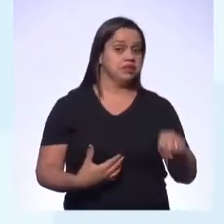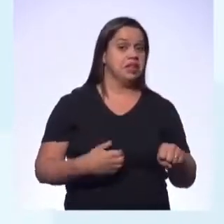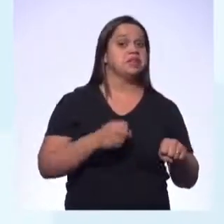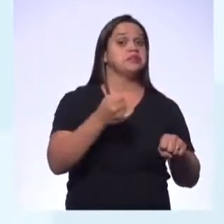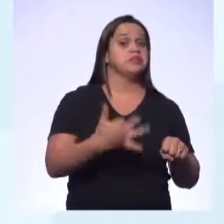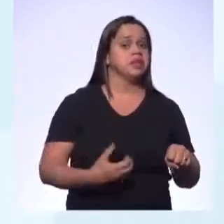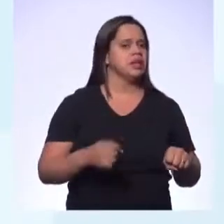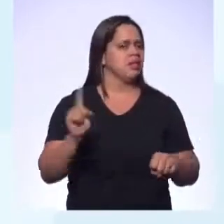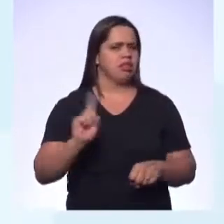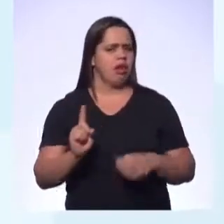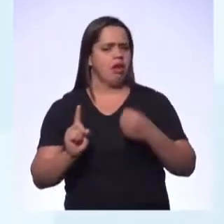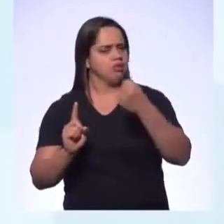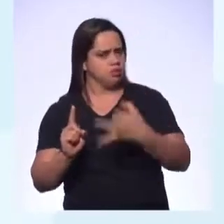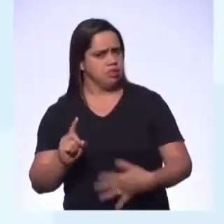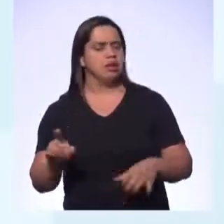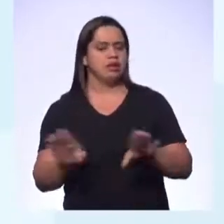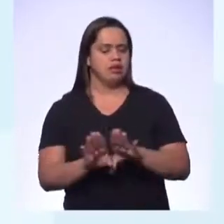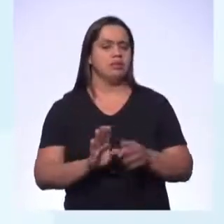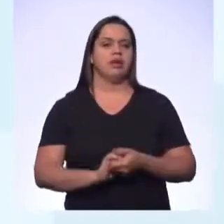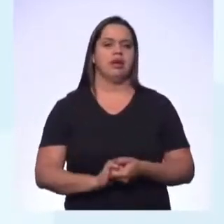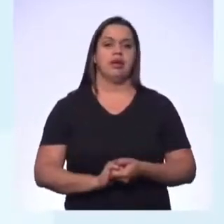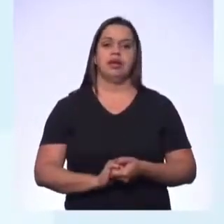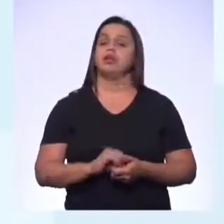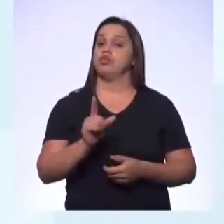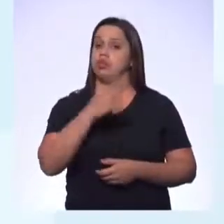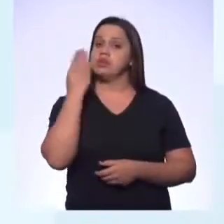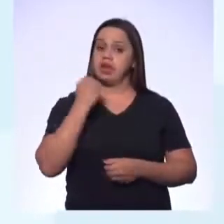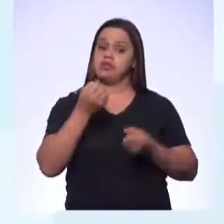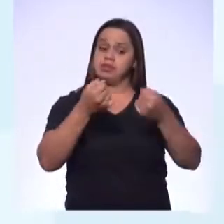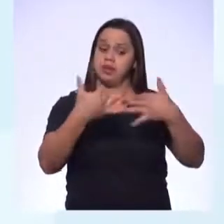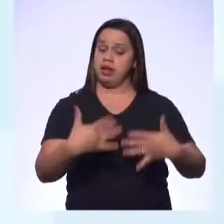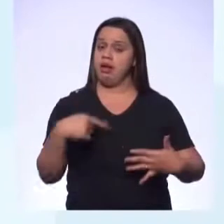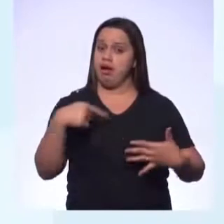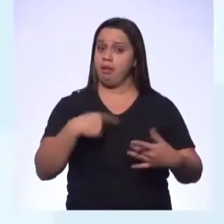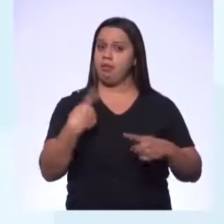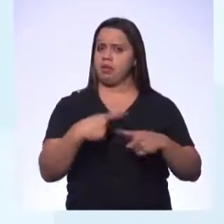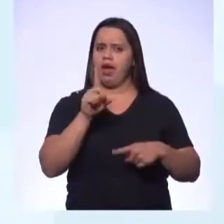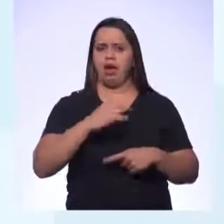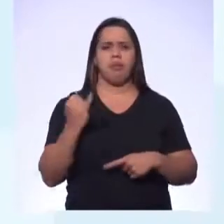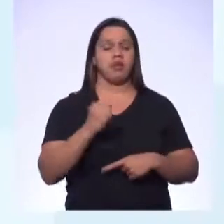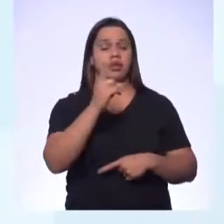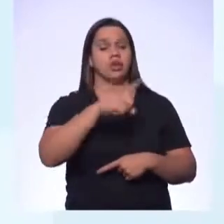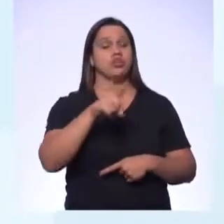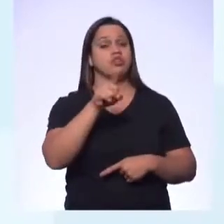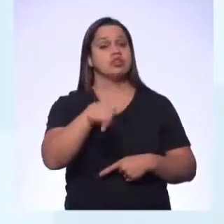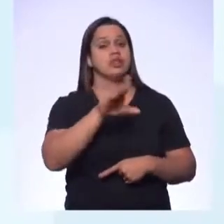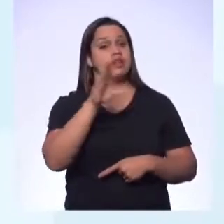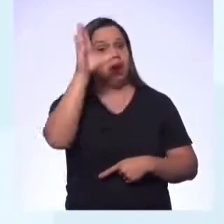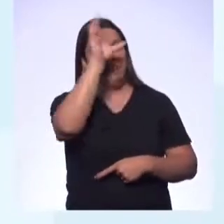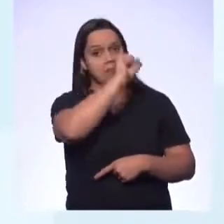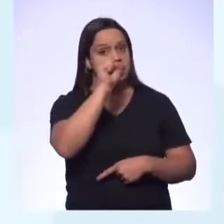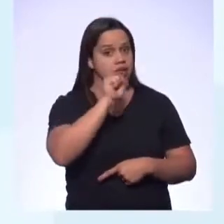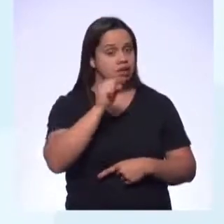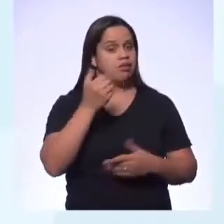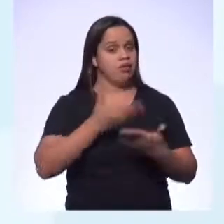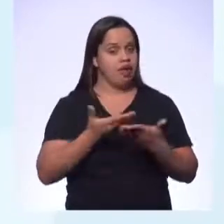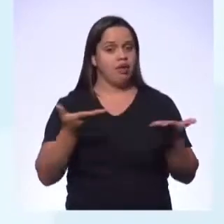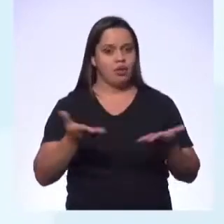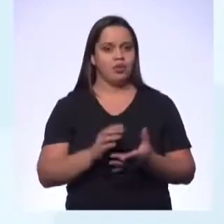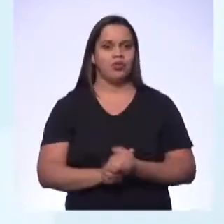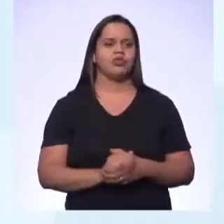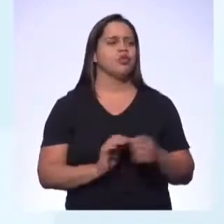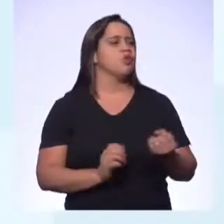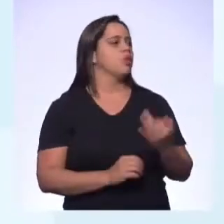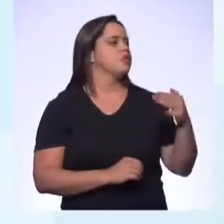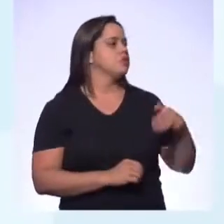Não esqueça da justificativa, porque é muito importante para a gente saber o quanto você está absorvendo da nossa aula, tá bom? Quantos